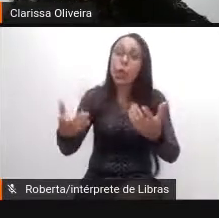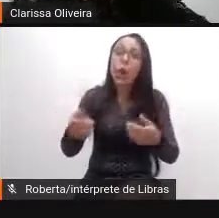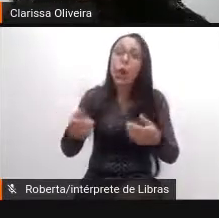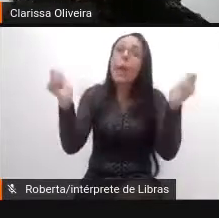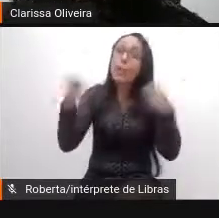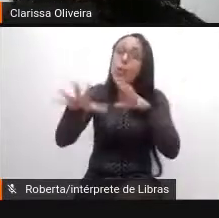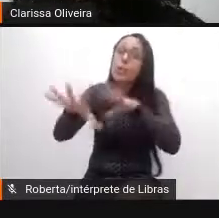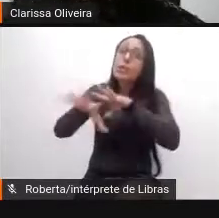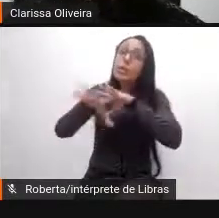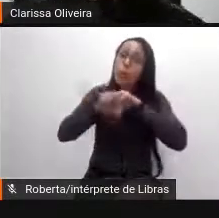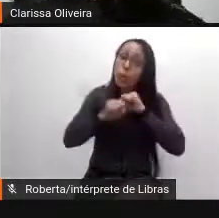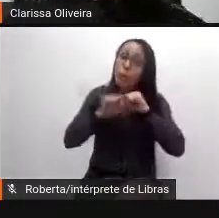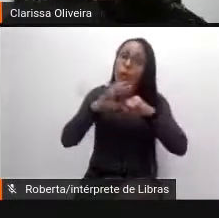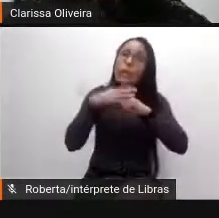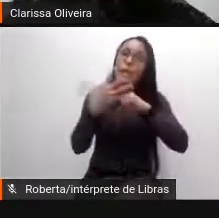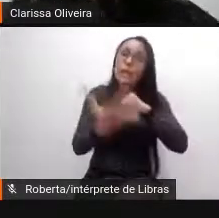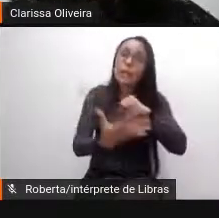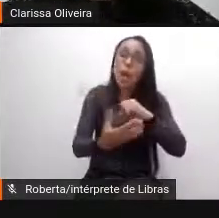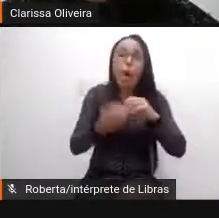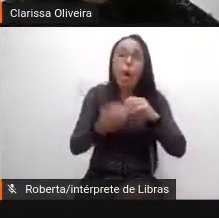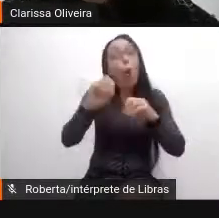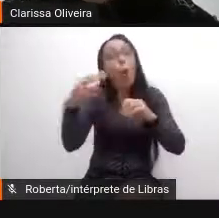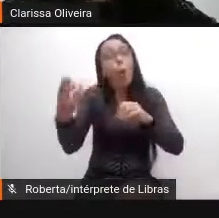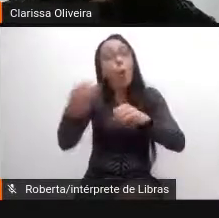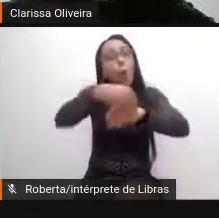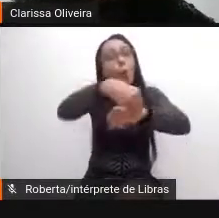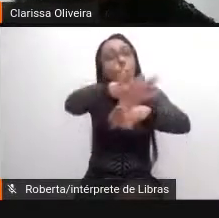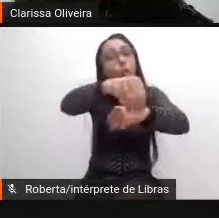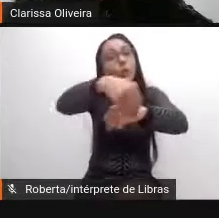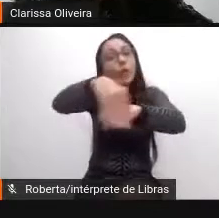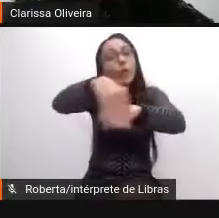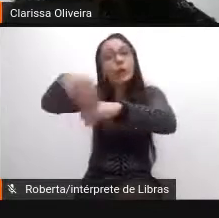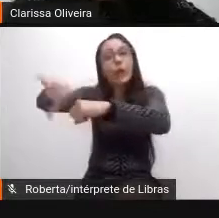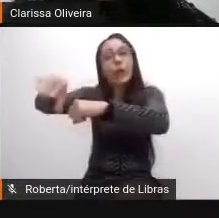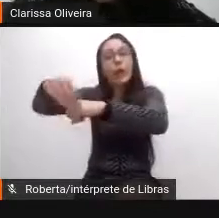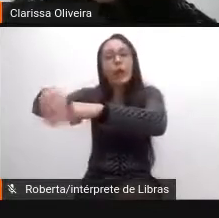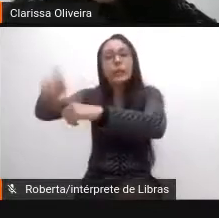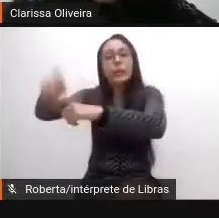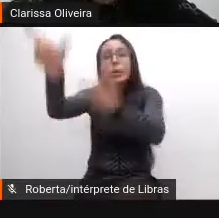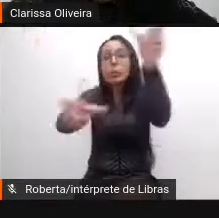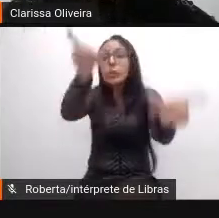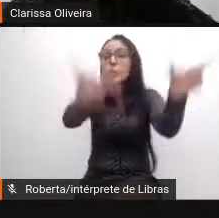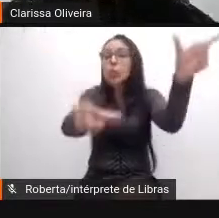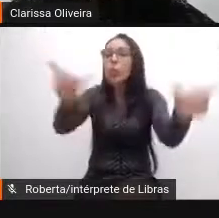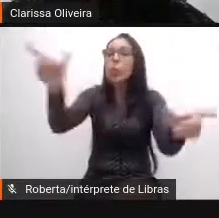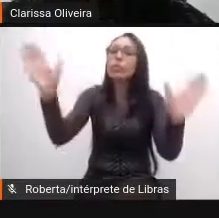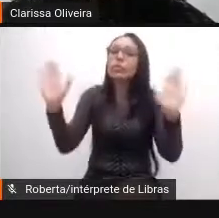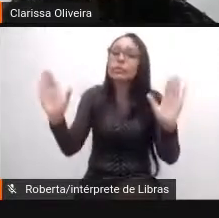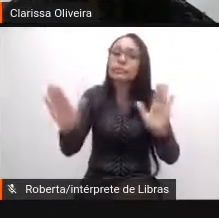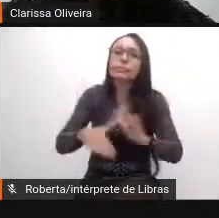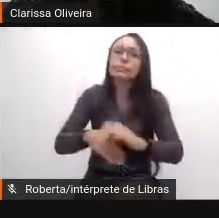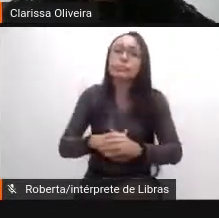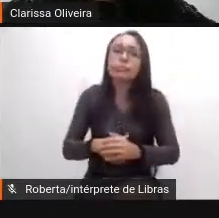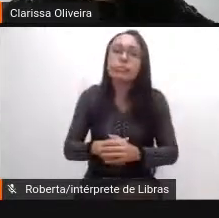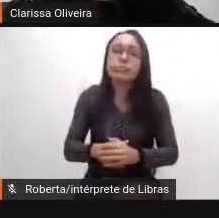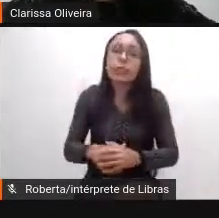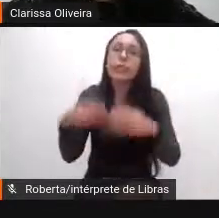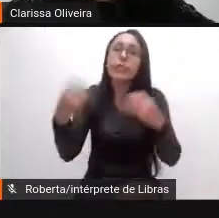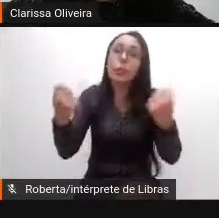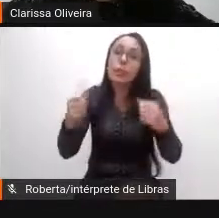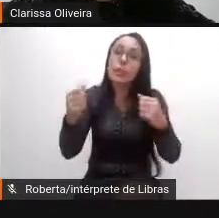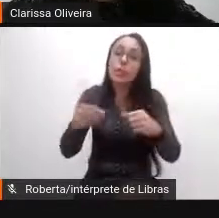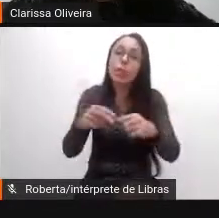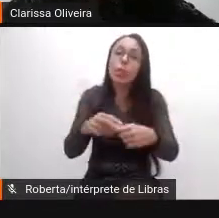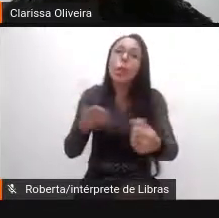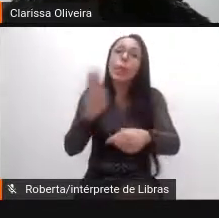a contaminação para outras pessoas. Então, todo mundo tem pessoas que a gente ama. Então, vamos proteger essas pessoas que